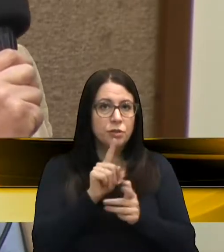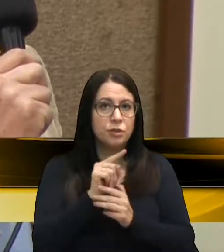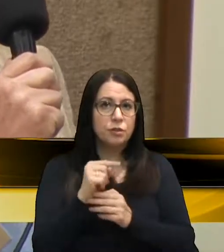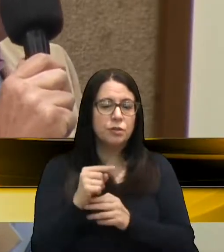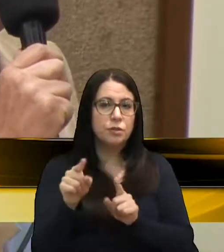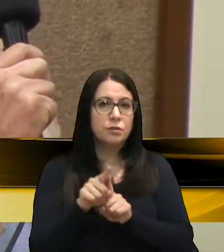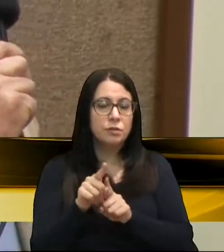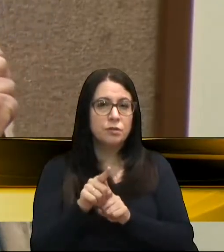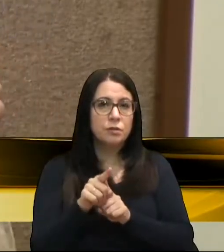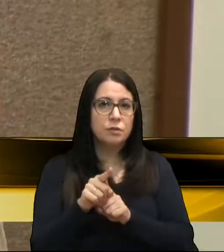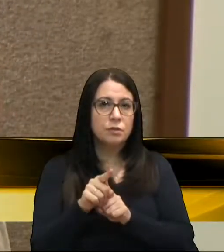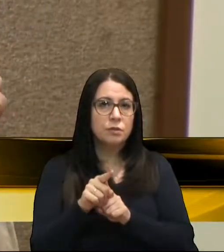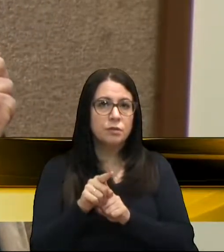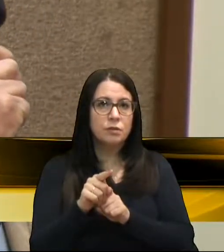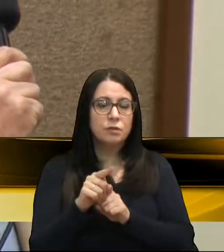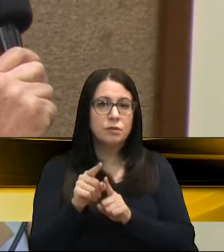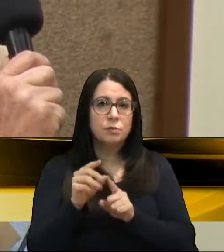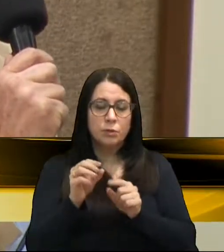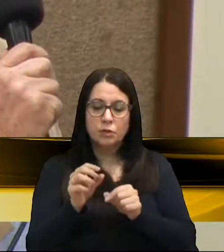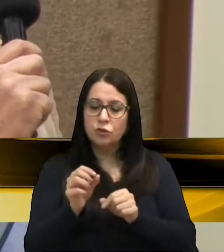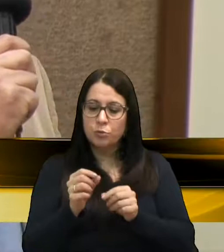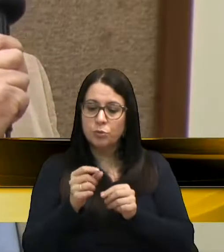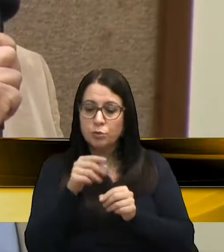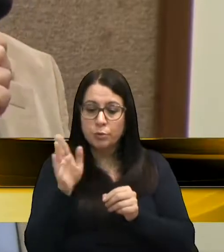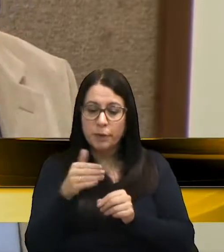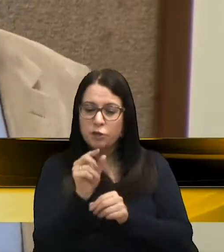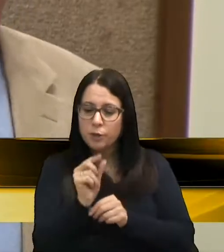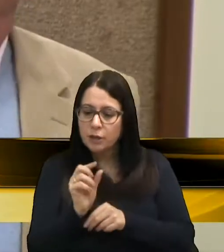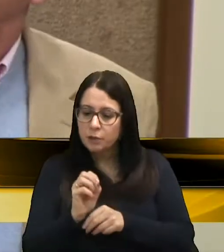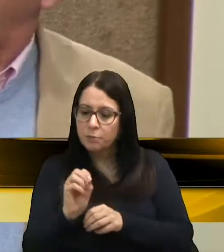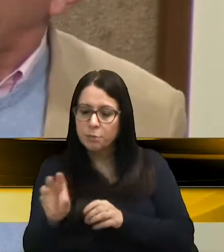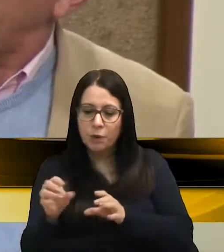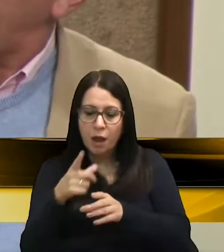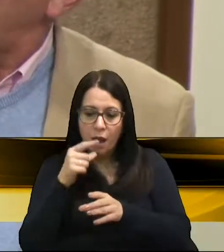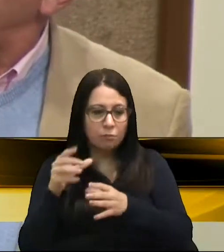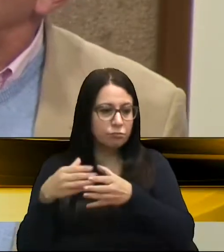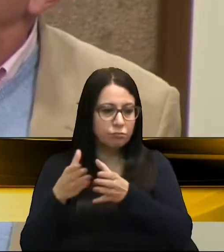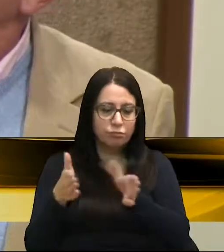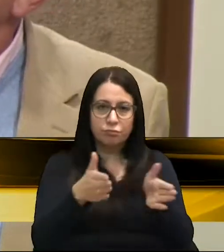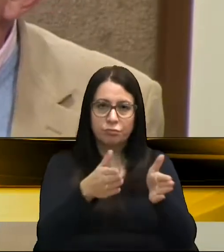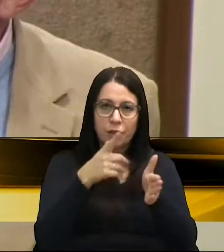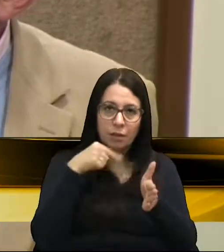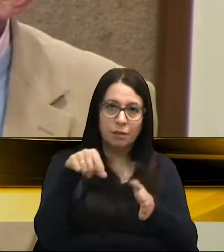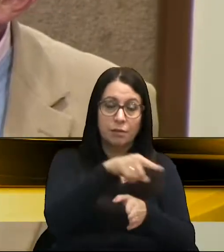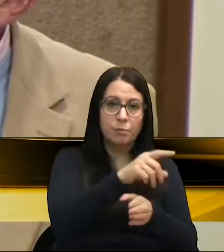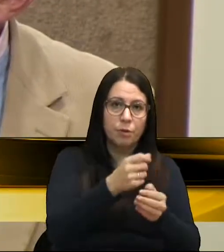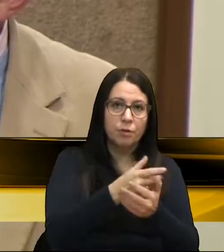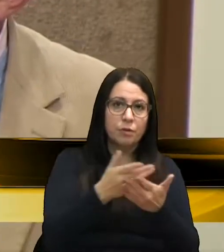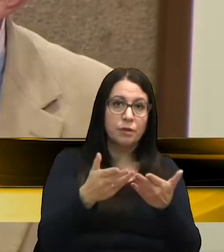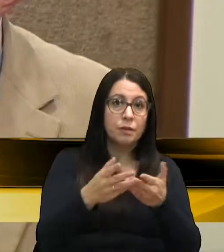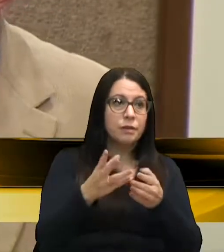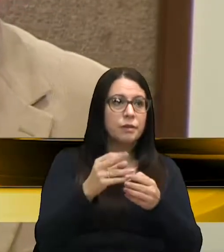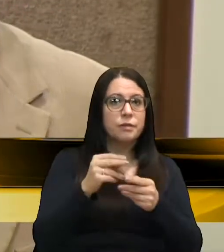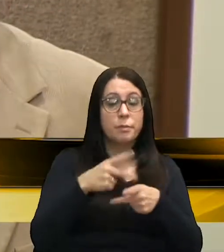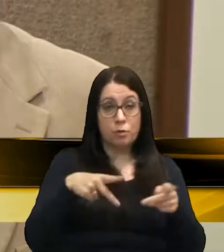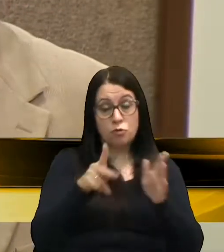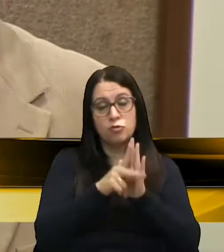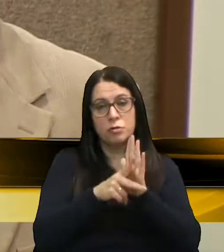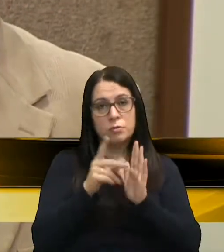os alivinos, né, que seriam colocados nas nascentes, né? Então, de qualquer forma, nesse projeto, eu acho muito